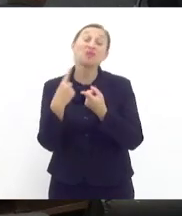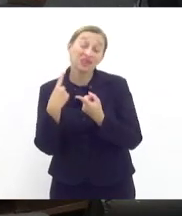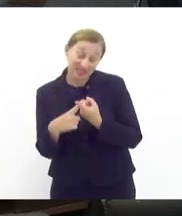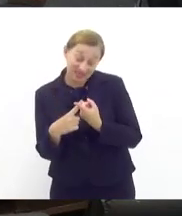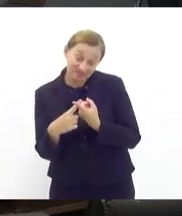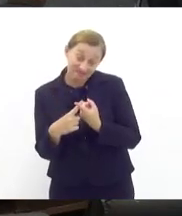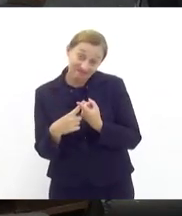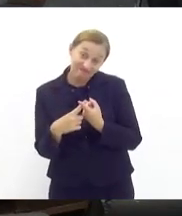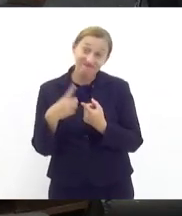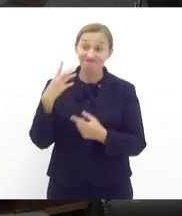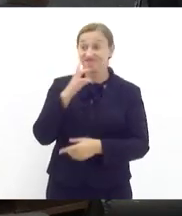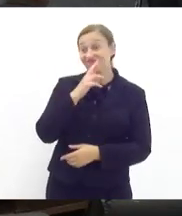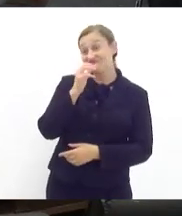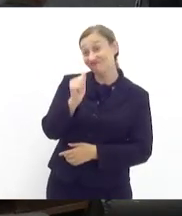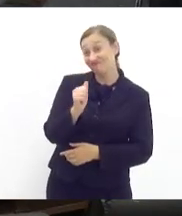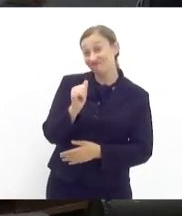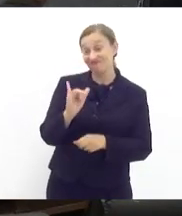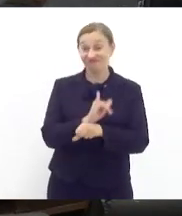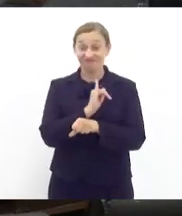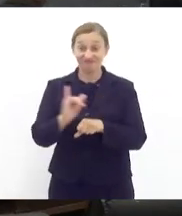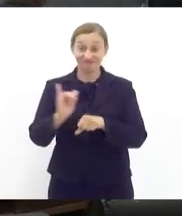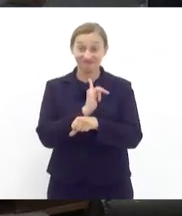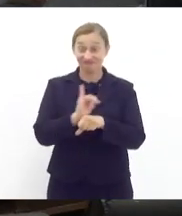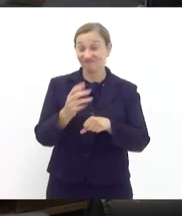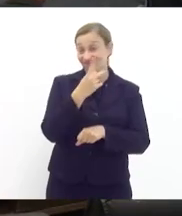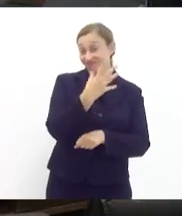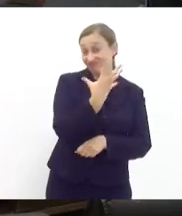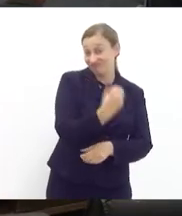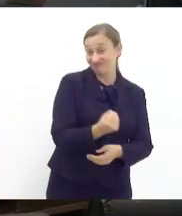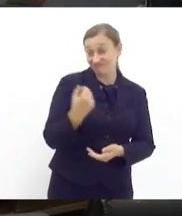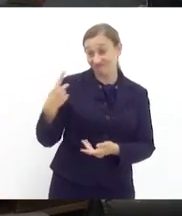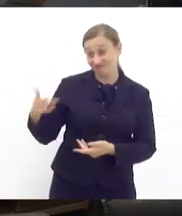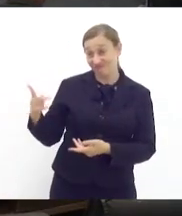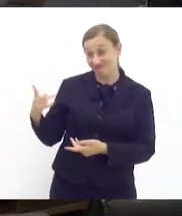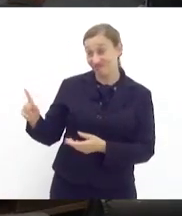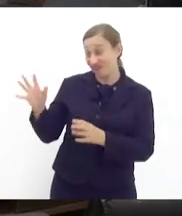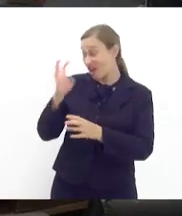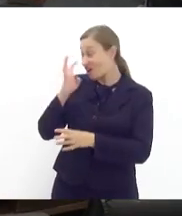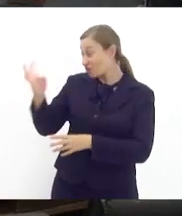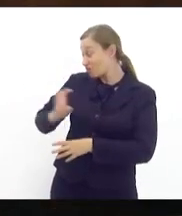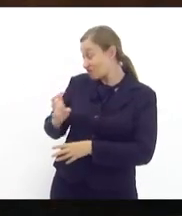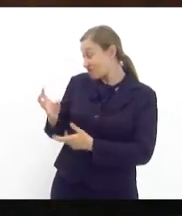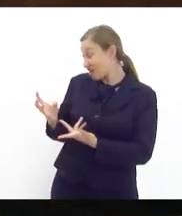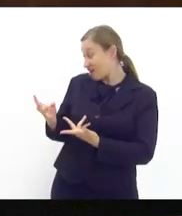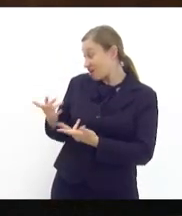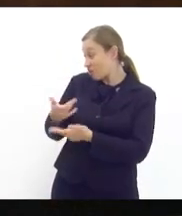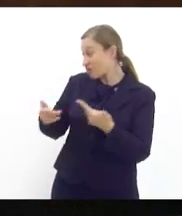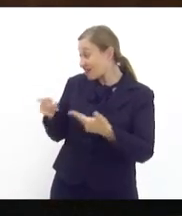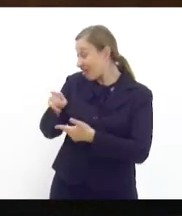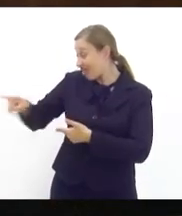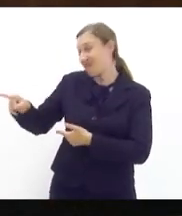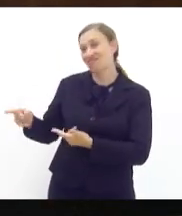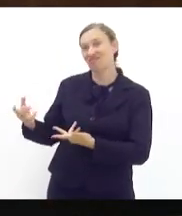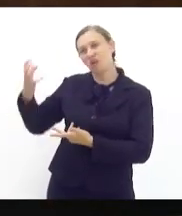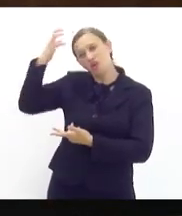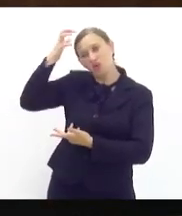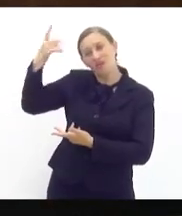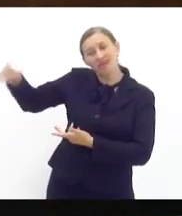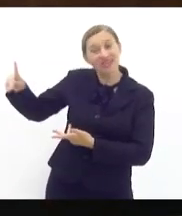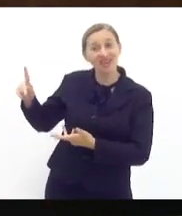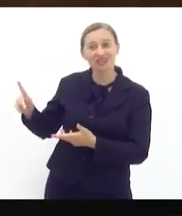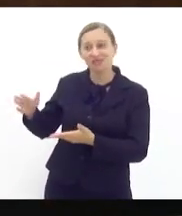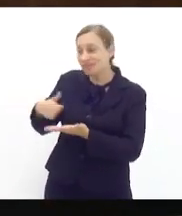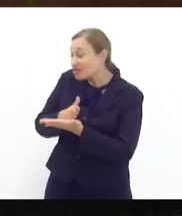Rodrigo Amorim a estratégia adotada por eles é o seguinte é nos acusar do que eles são do que eles fazem para poder desvirtuar